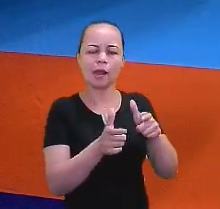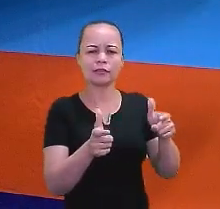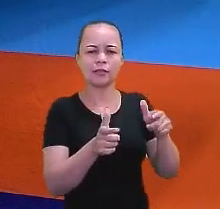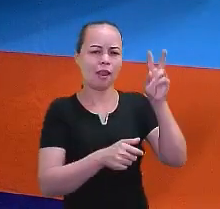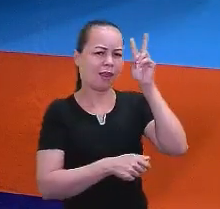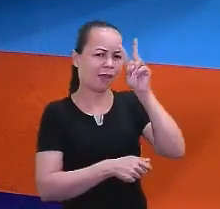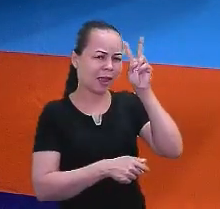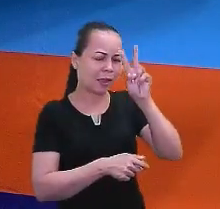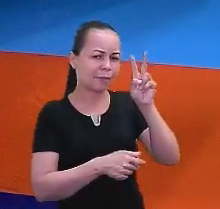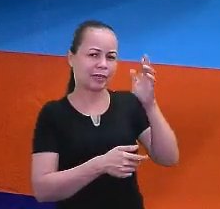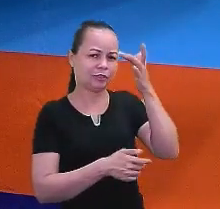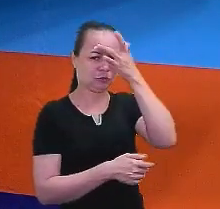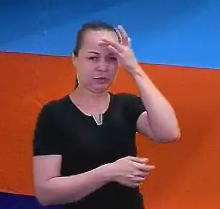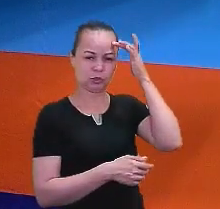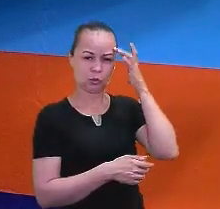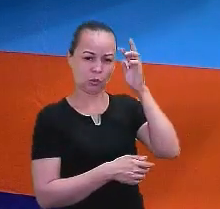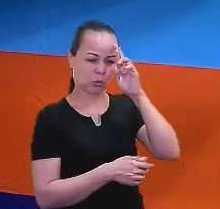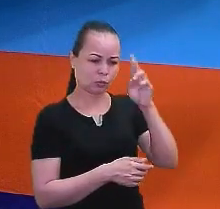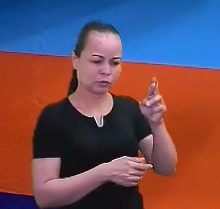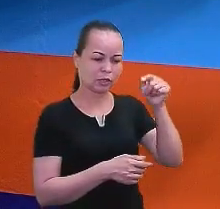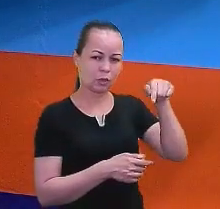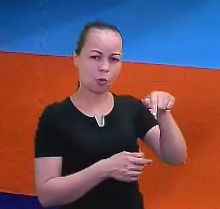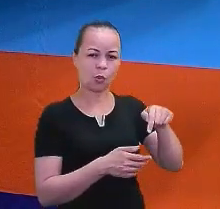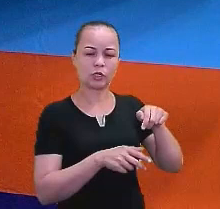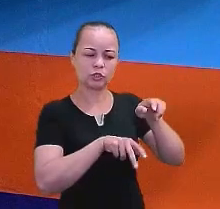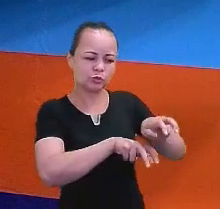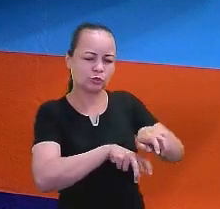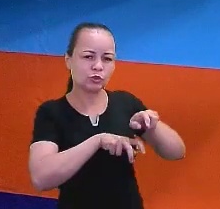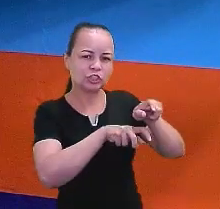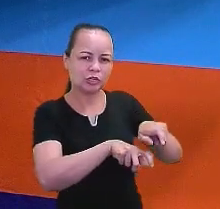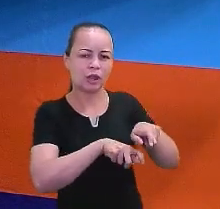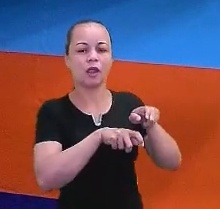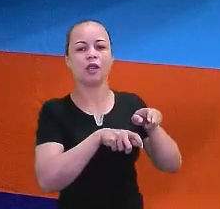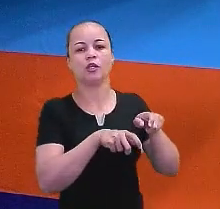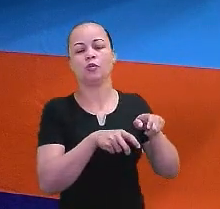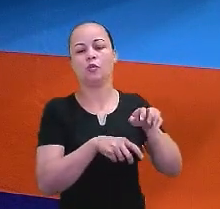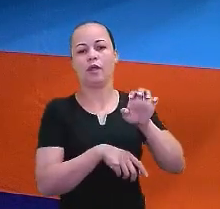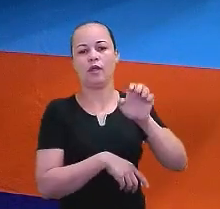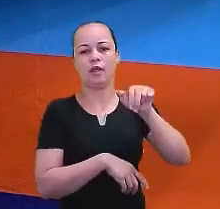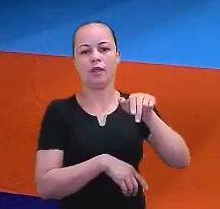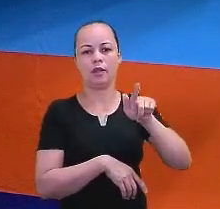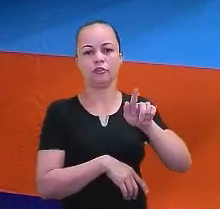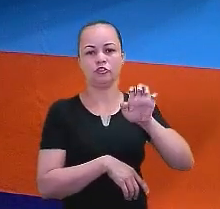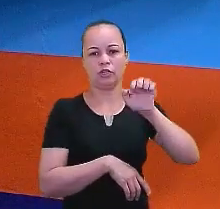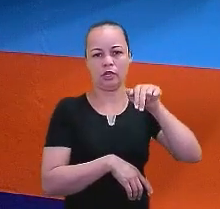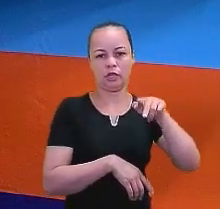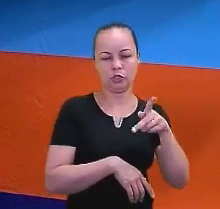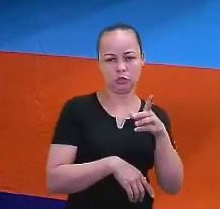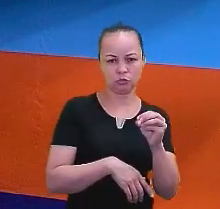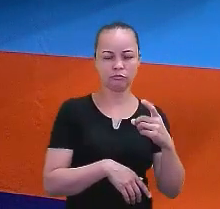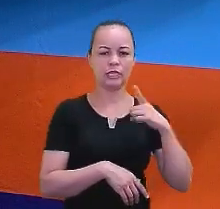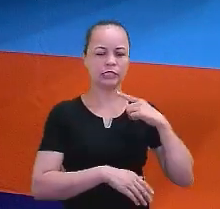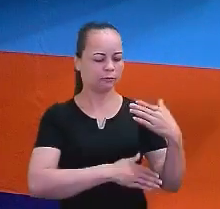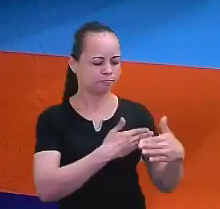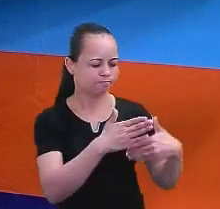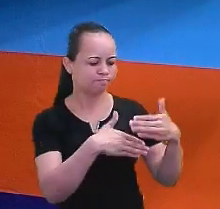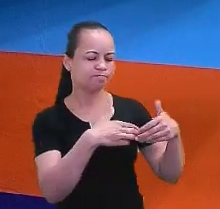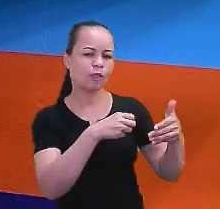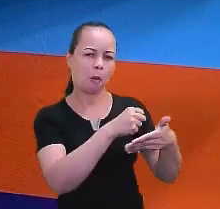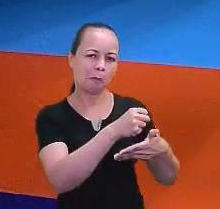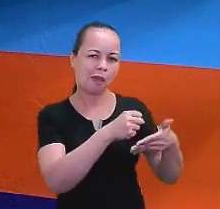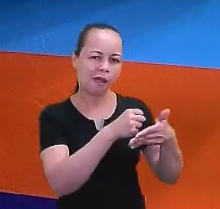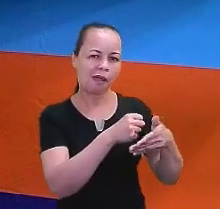de engenho que têm a sua comercialização ou têm a sua produção